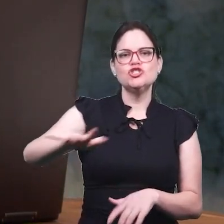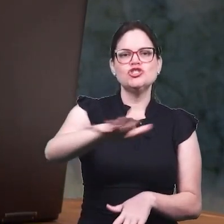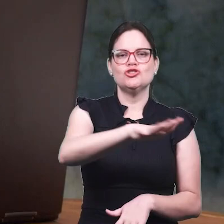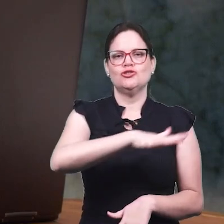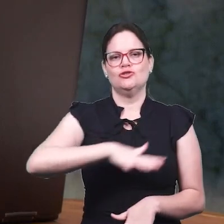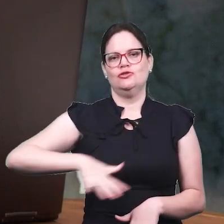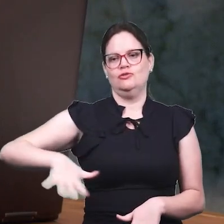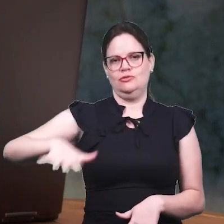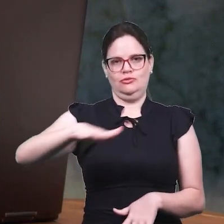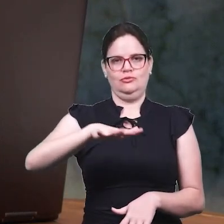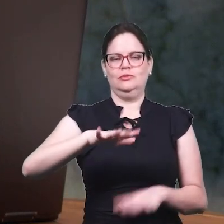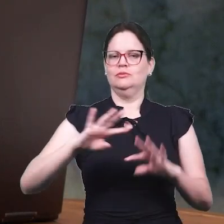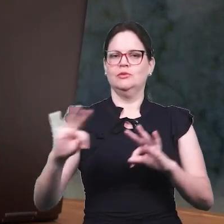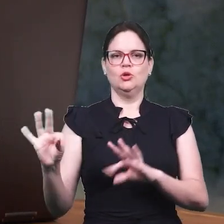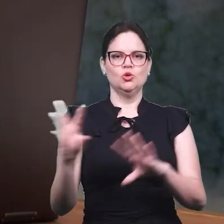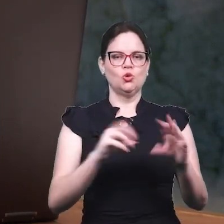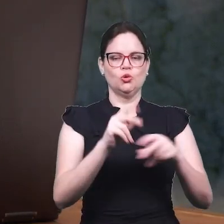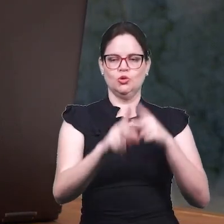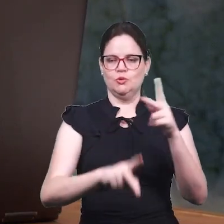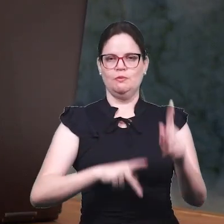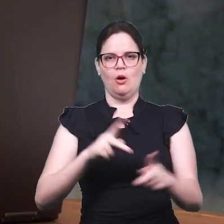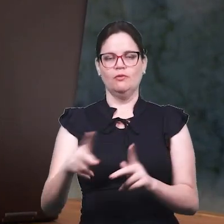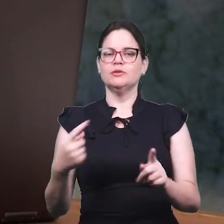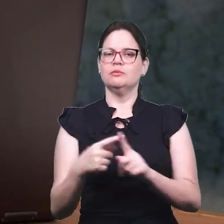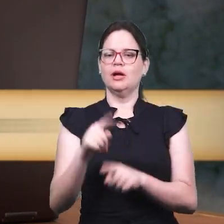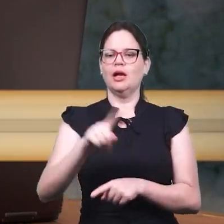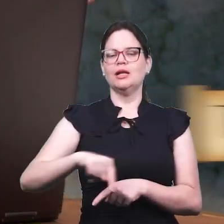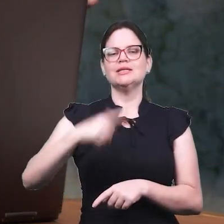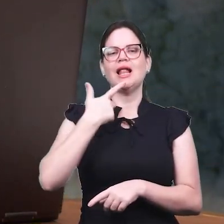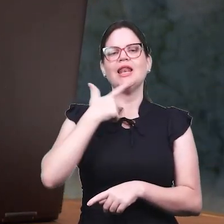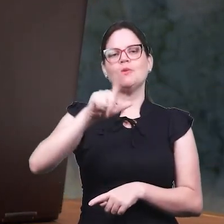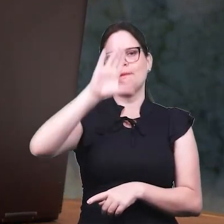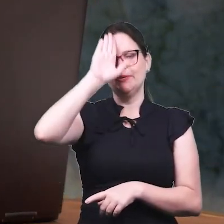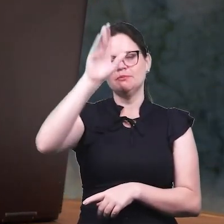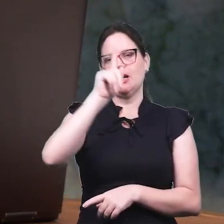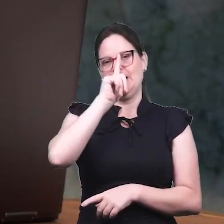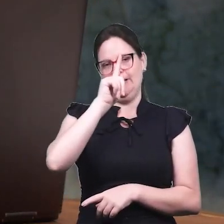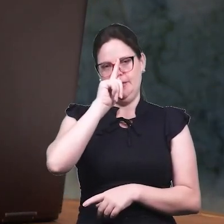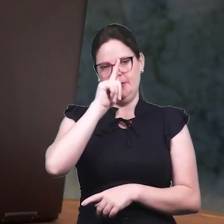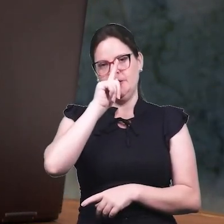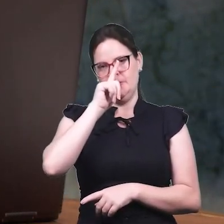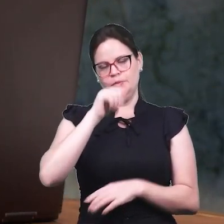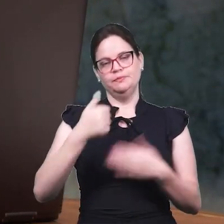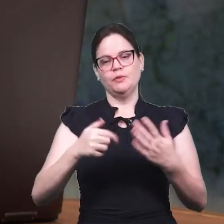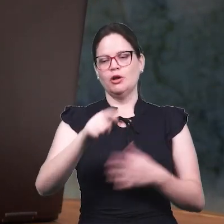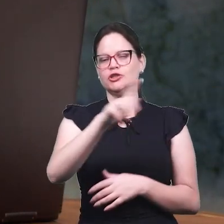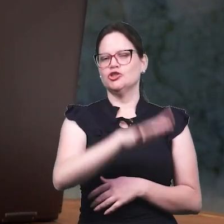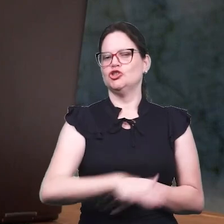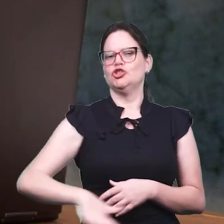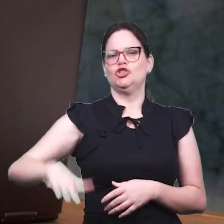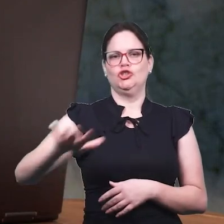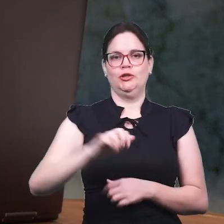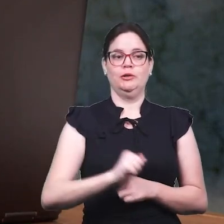Se referiu, porque todos falavam os gentios, né? Os gentios que falavam grego. Então ele